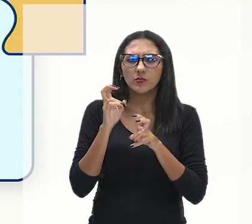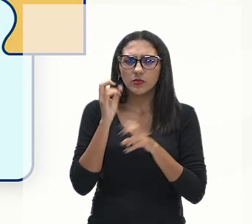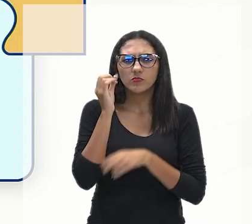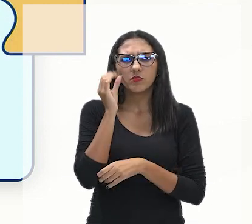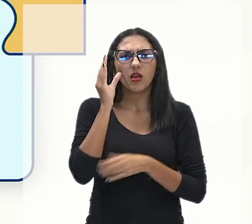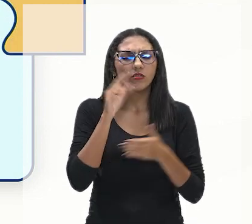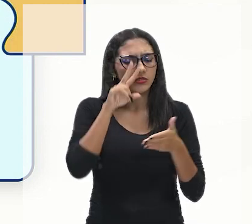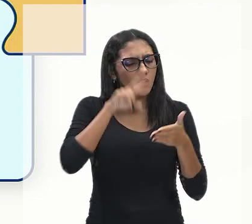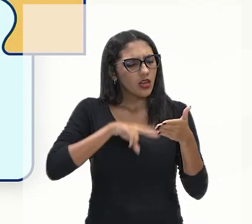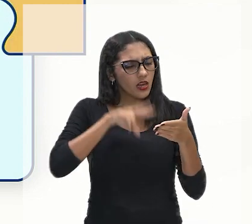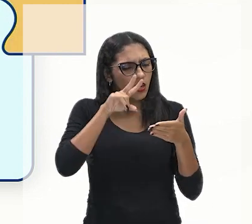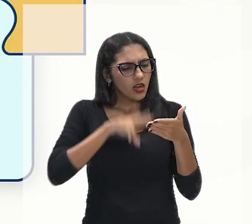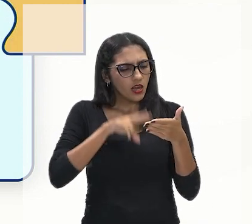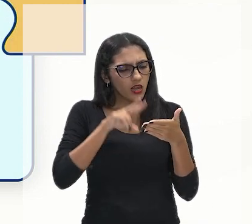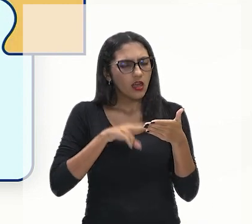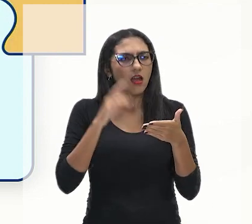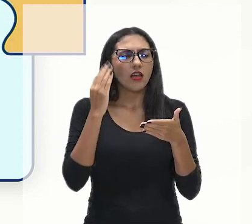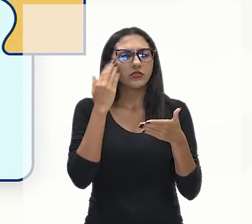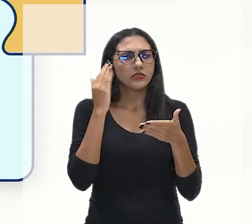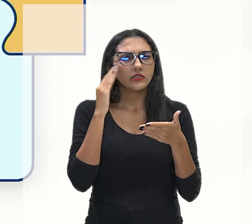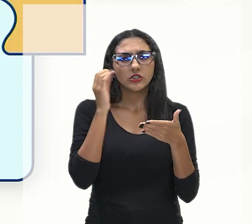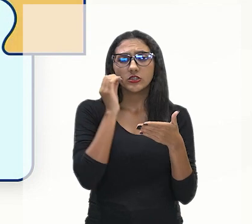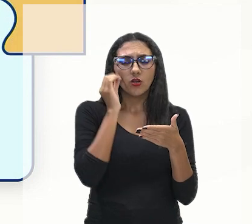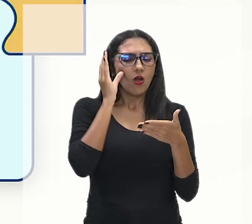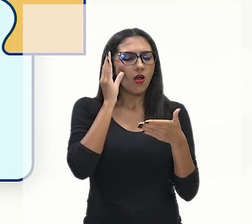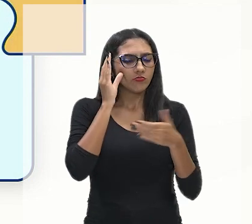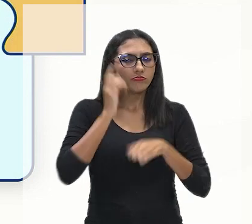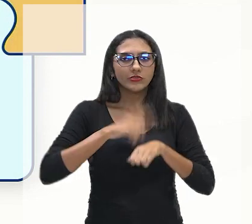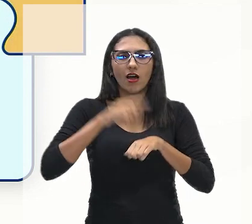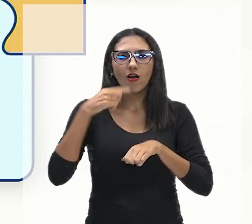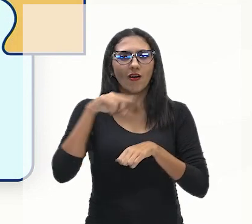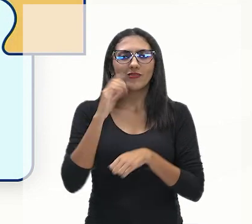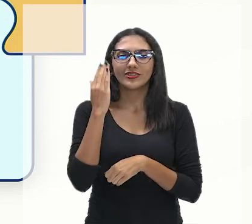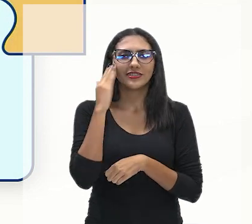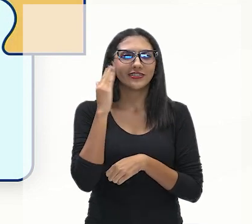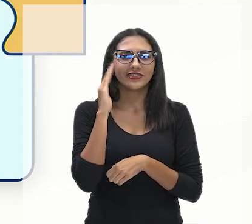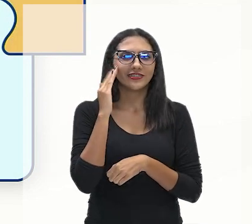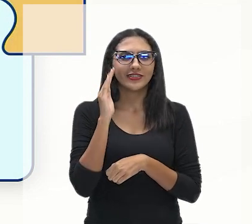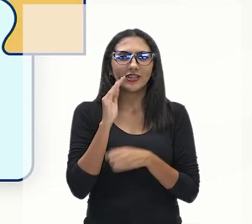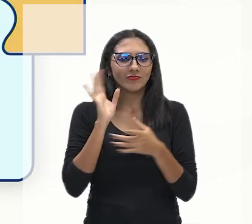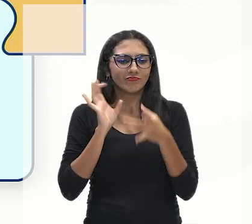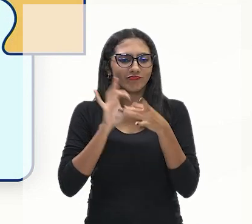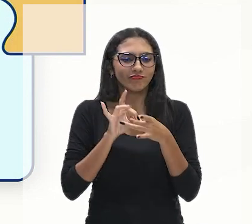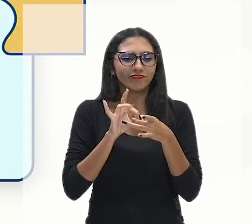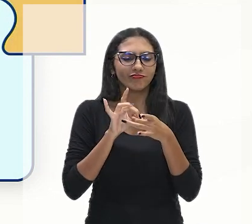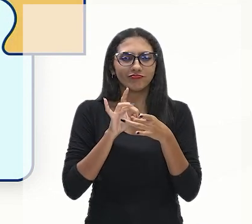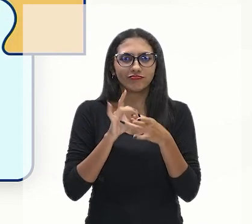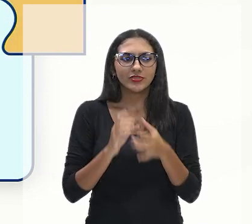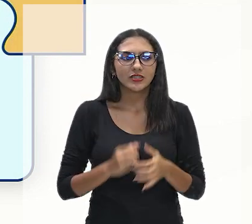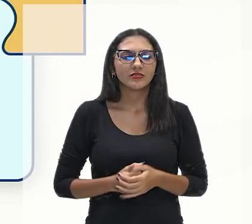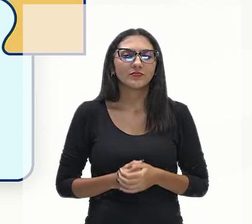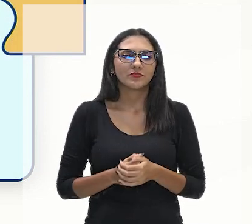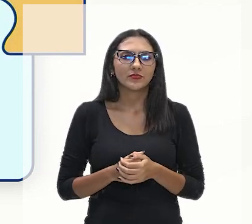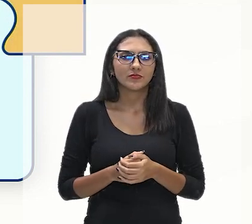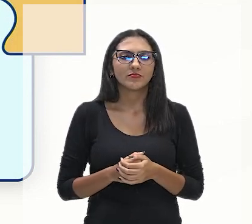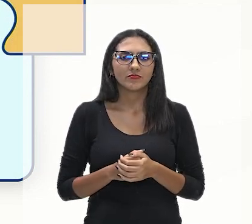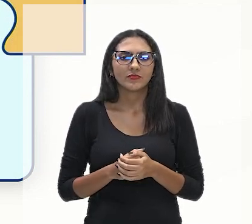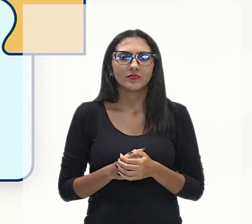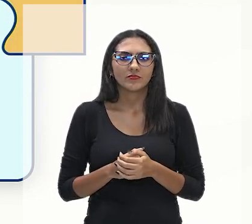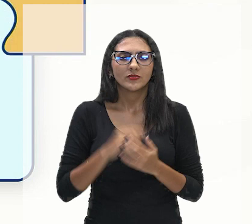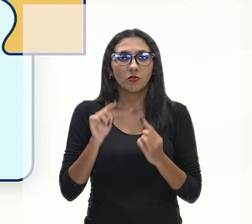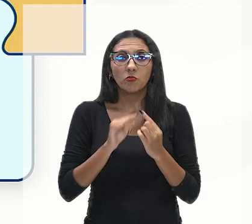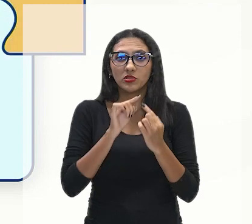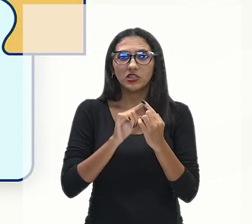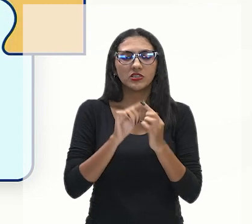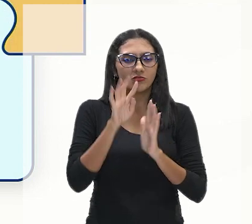esse conhecimento que você já tem e isso vai te ajudar a chegar no seu objetivo de entender